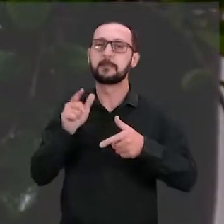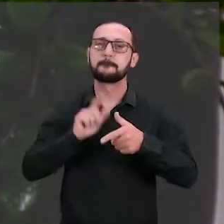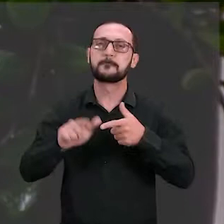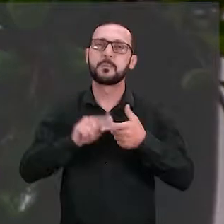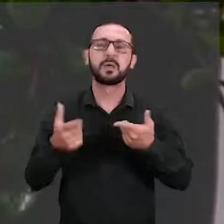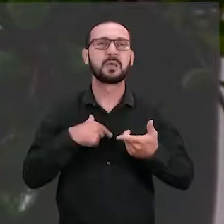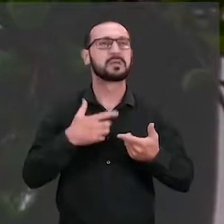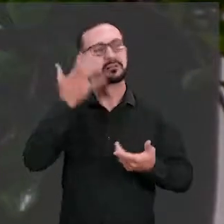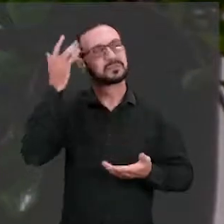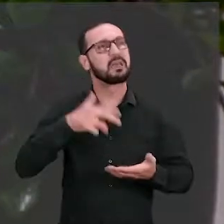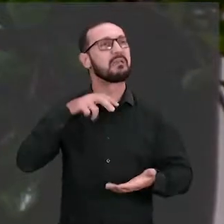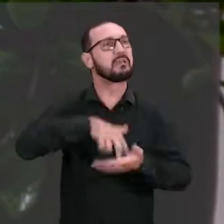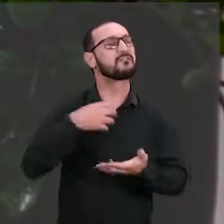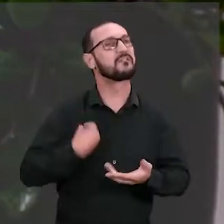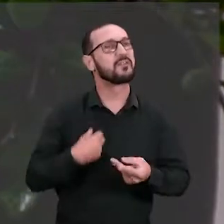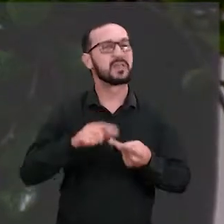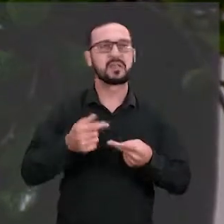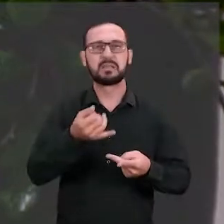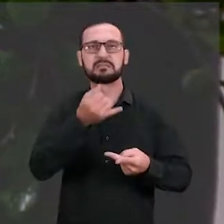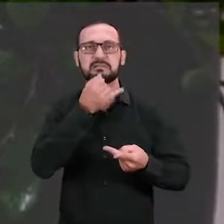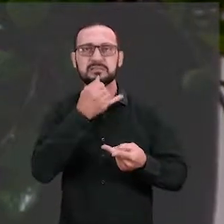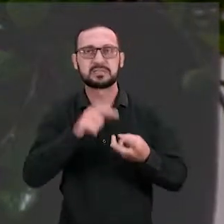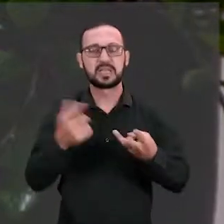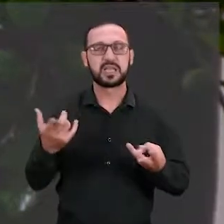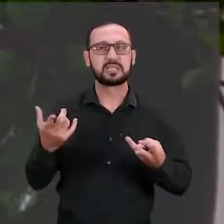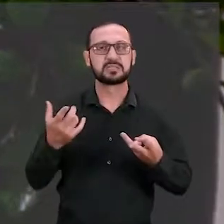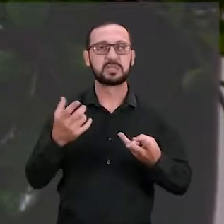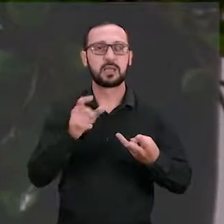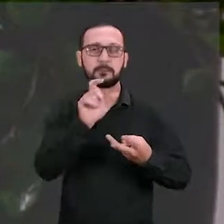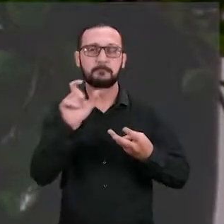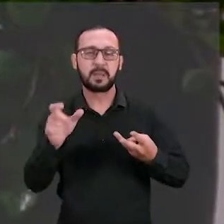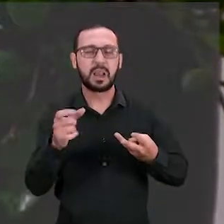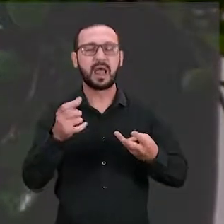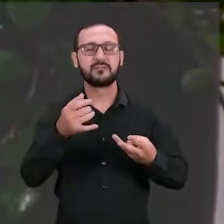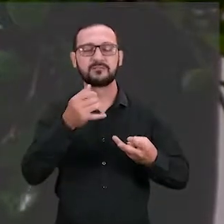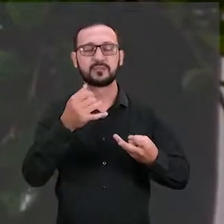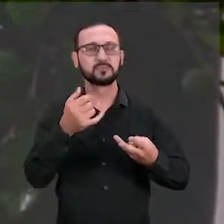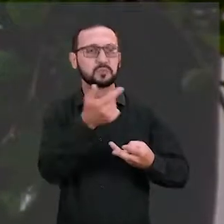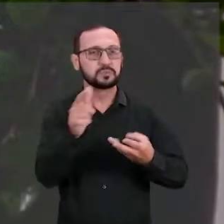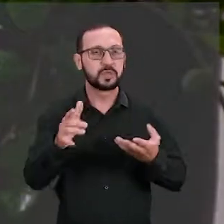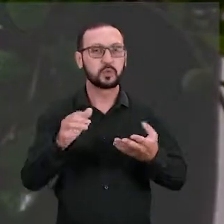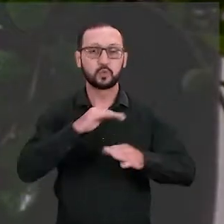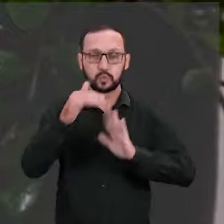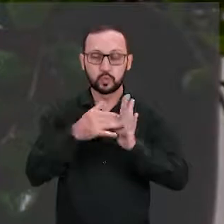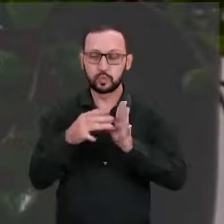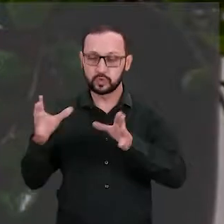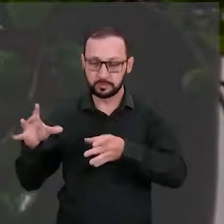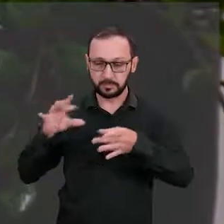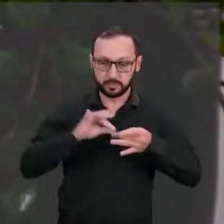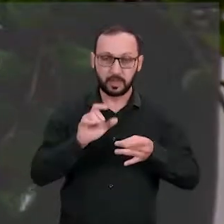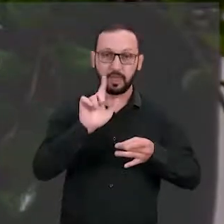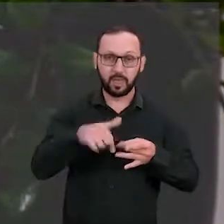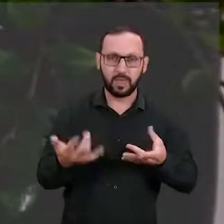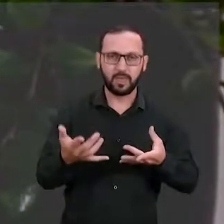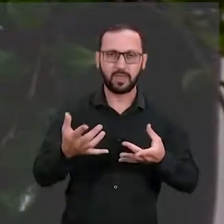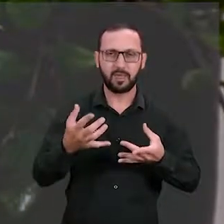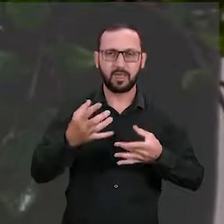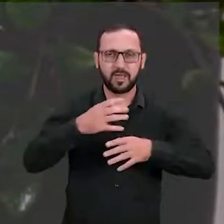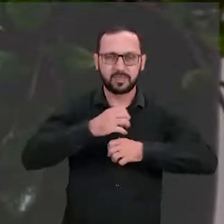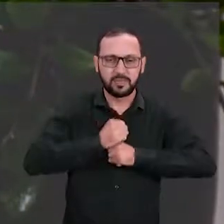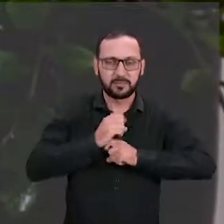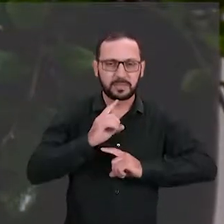crise existencial, fossa, tristeza desapareceram do vocabulário e tudo virou depressão.